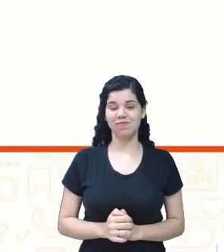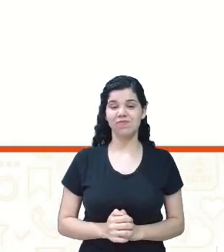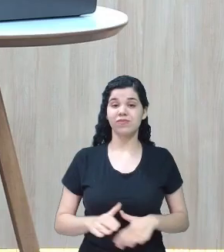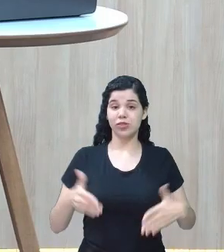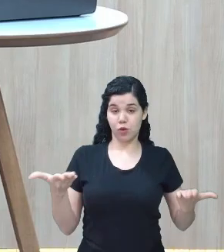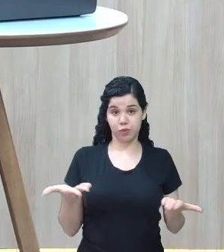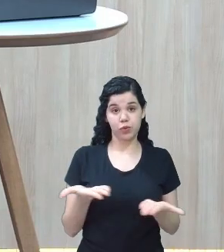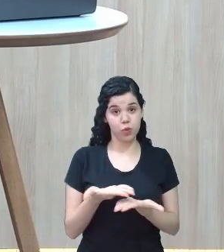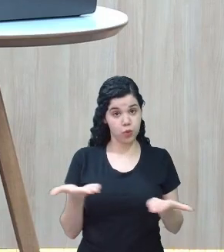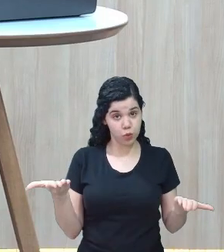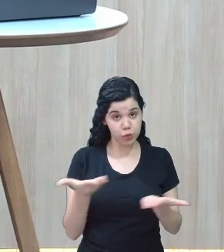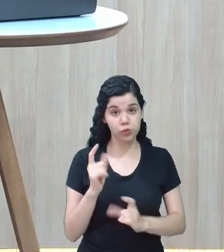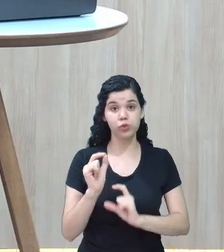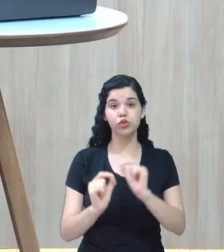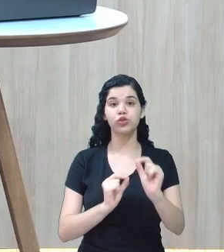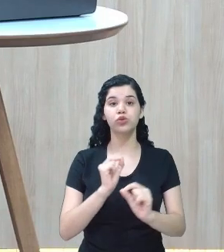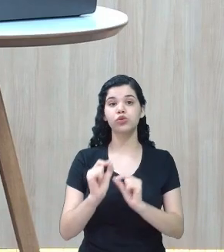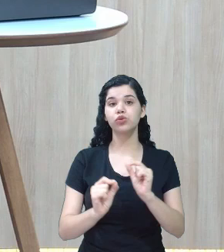que hoje